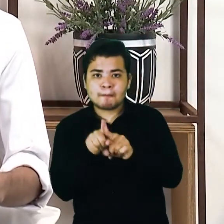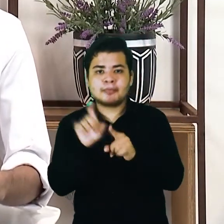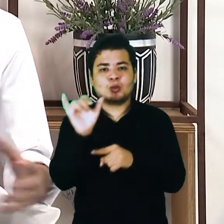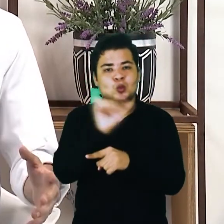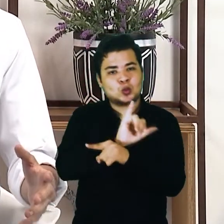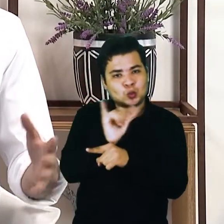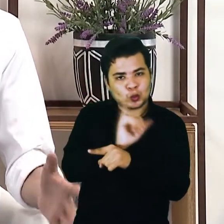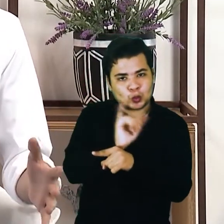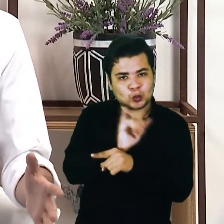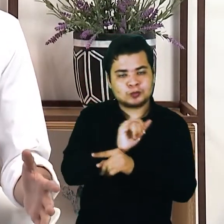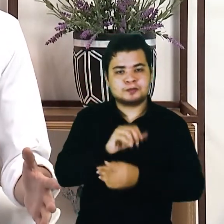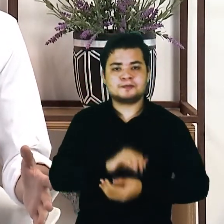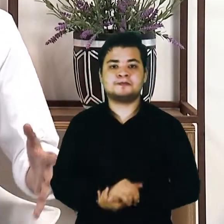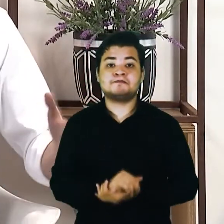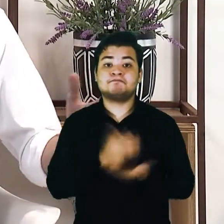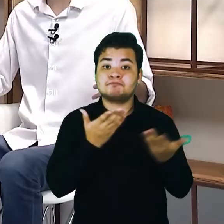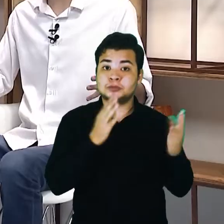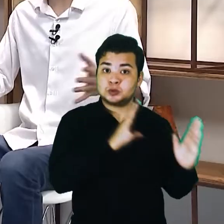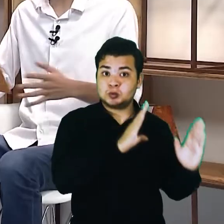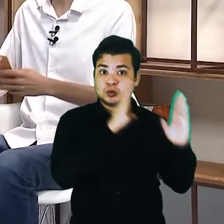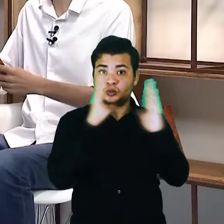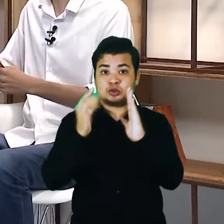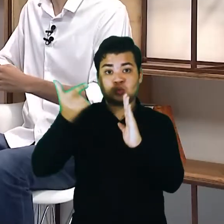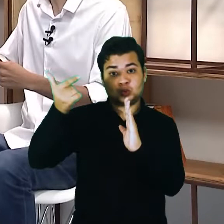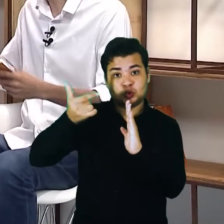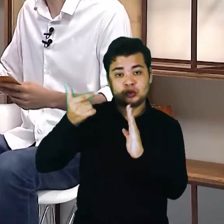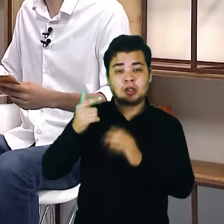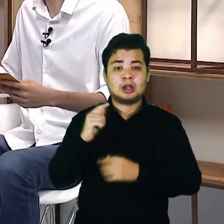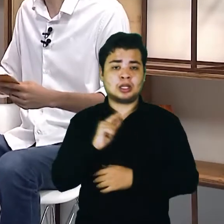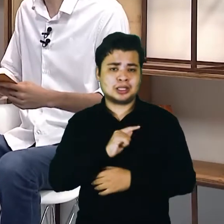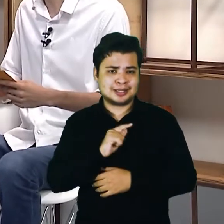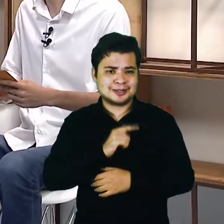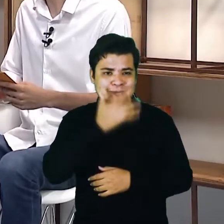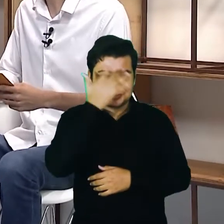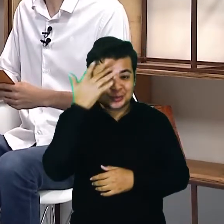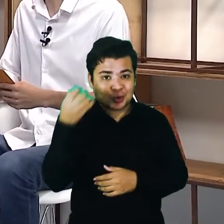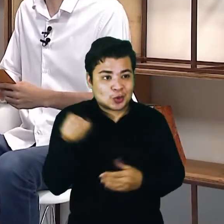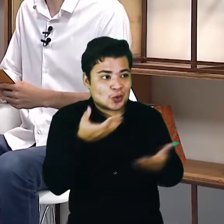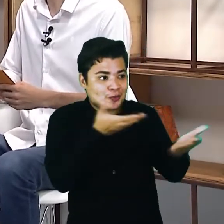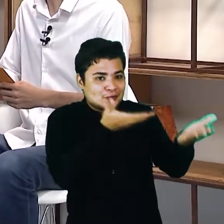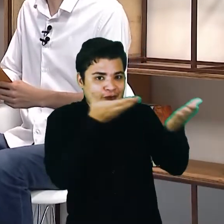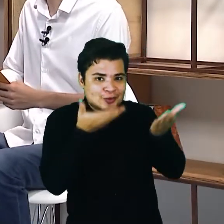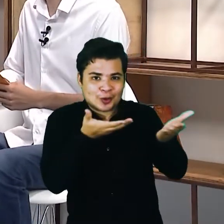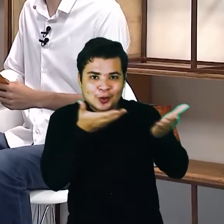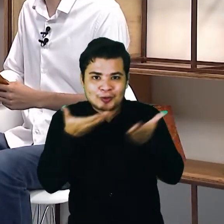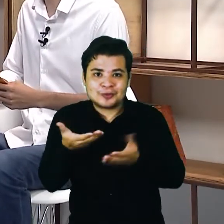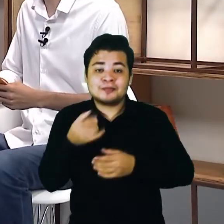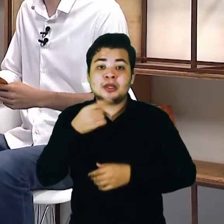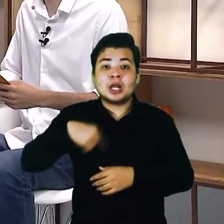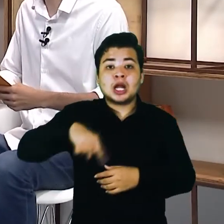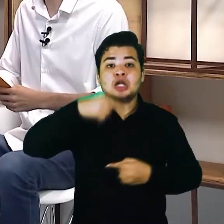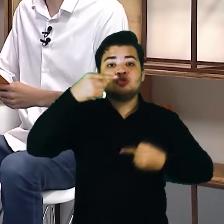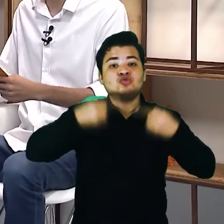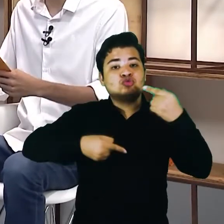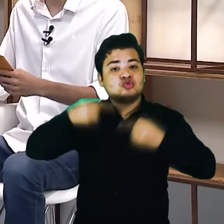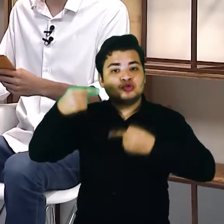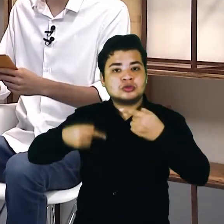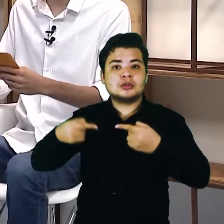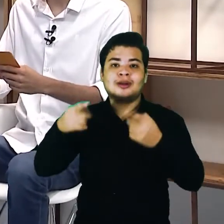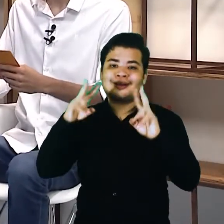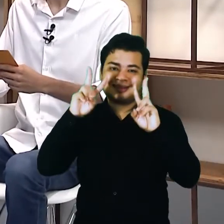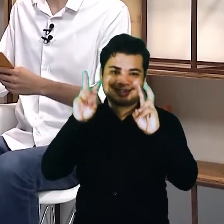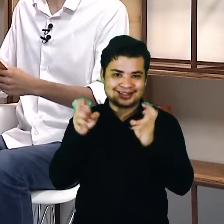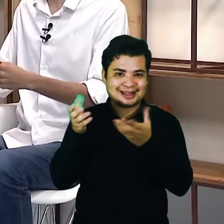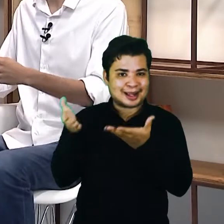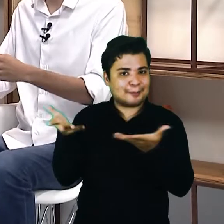YouTube. Bom, nesse segundo bloco, a gente recebe novas pessoas para poder discutir sobre esse tema